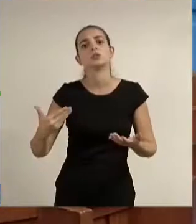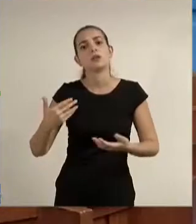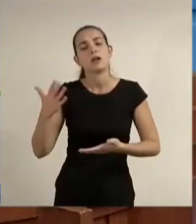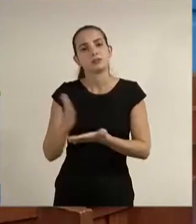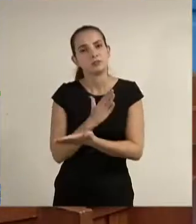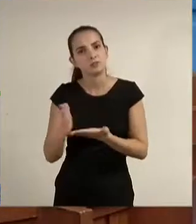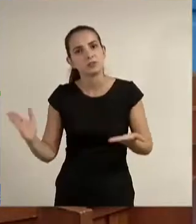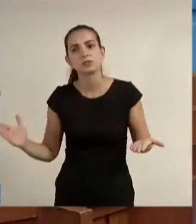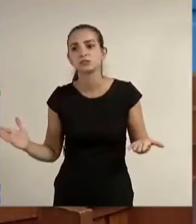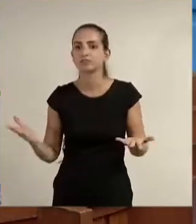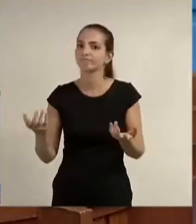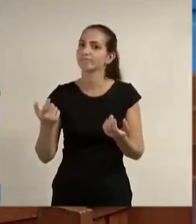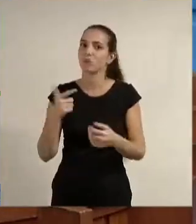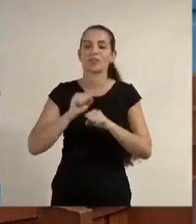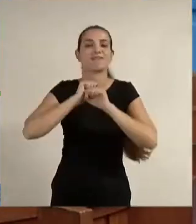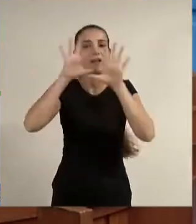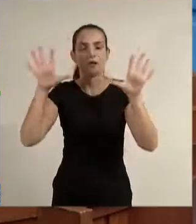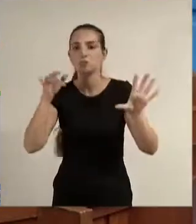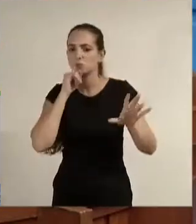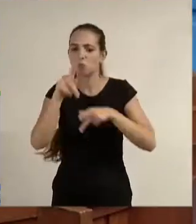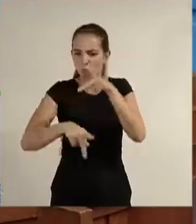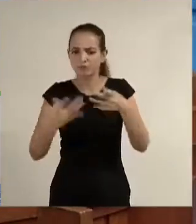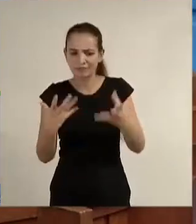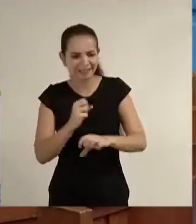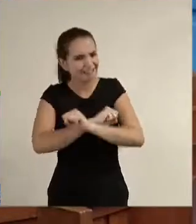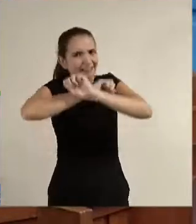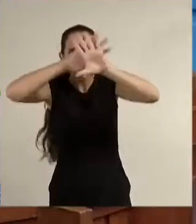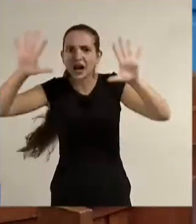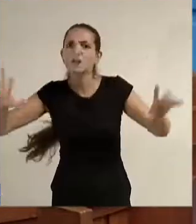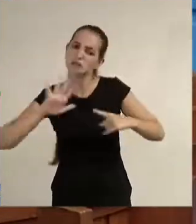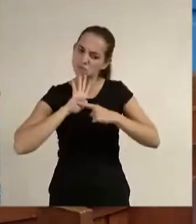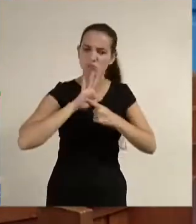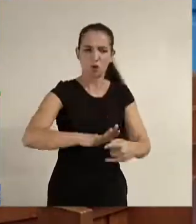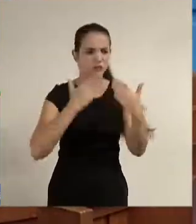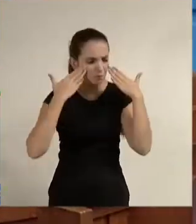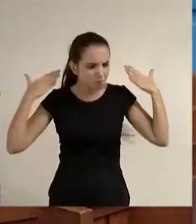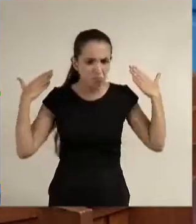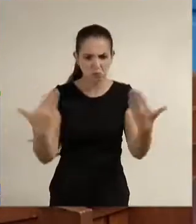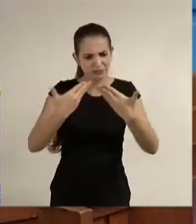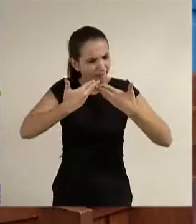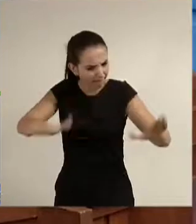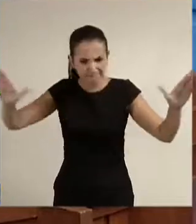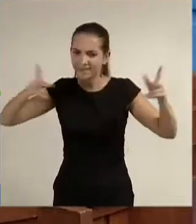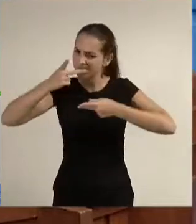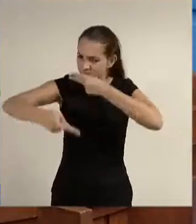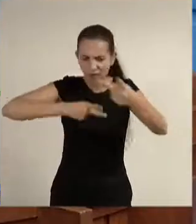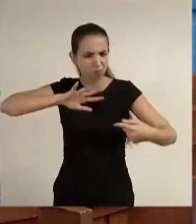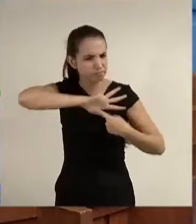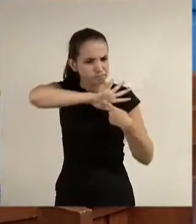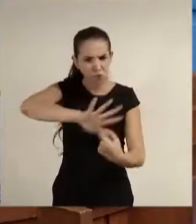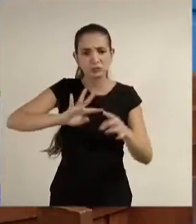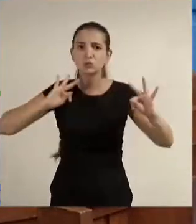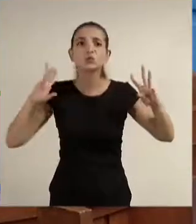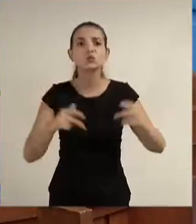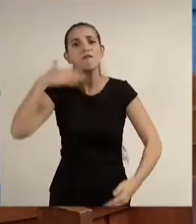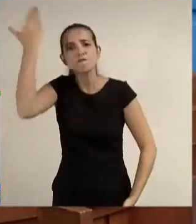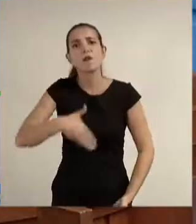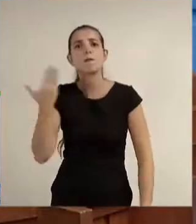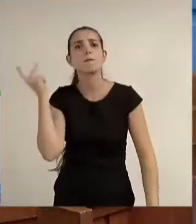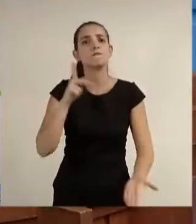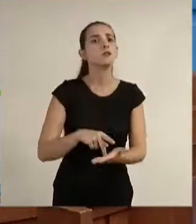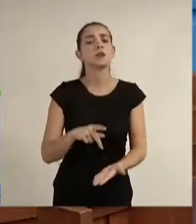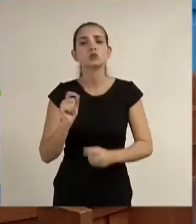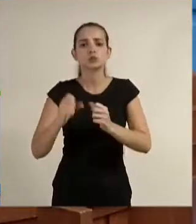transparência, mostra, abre tudo e fala, ó, arregaça mesmo, né? Escancara, fala, ó, está aqui,